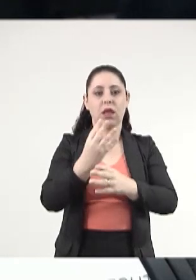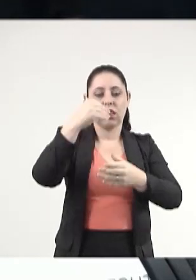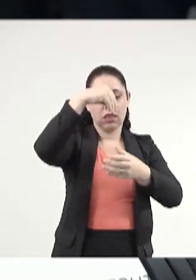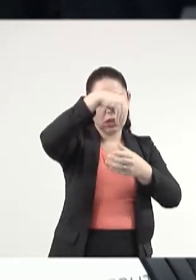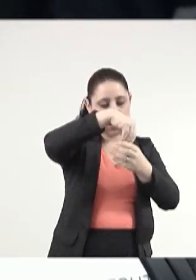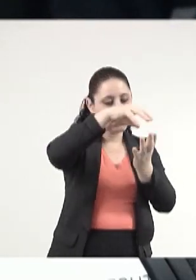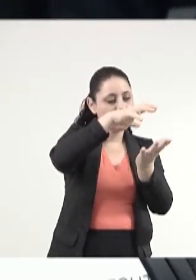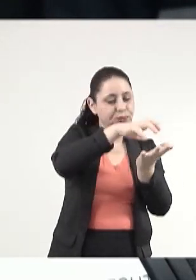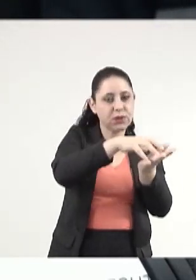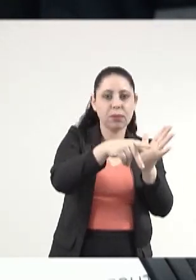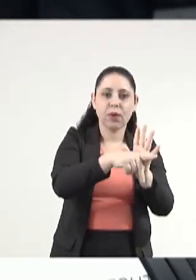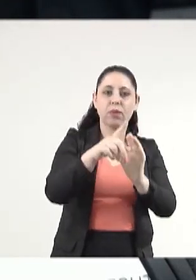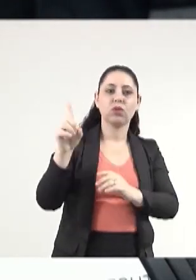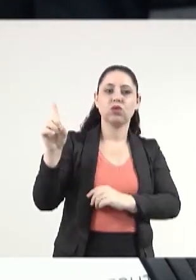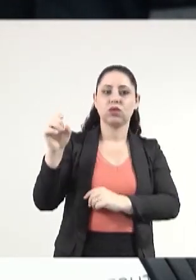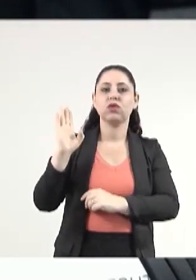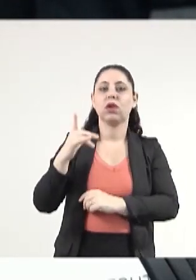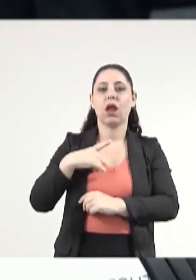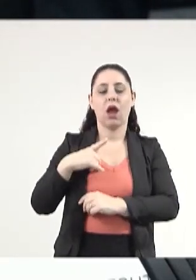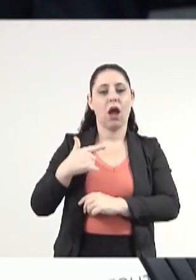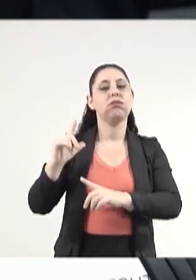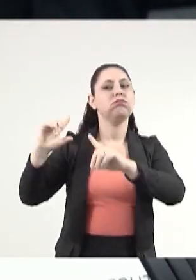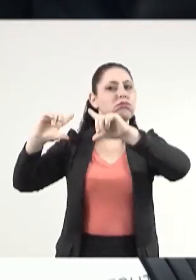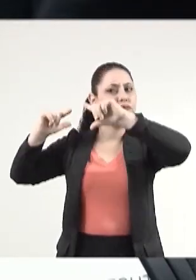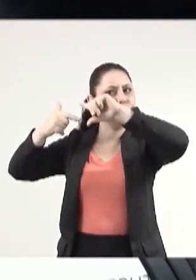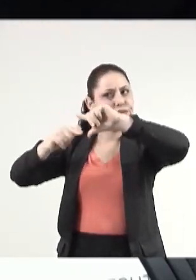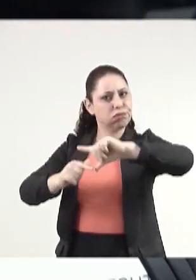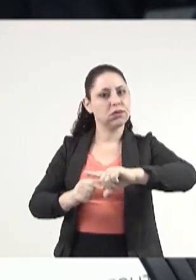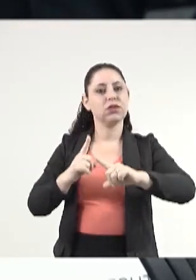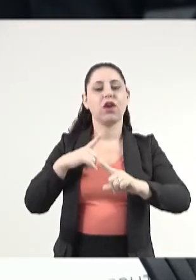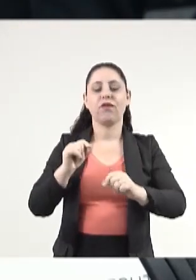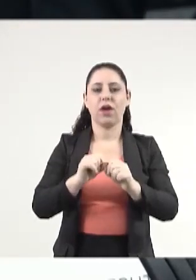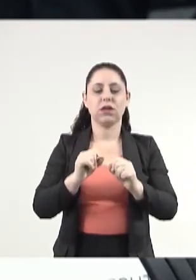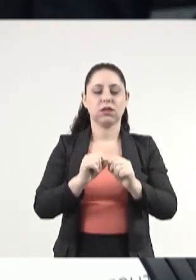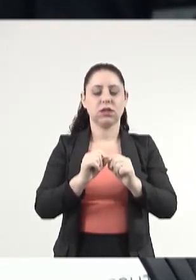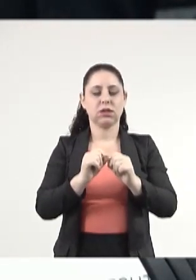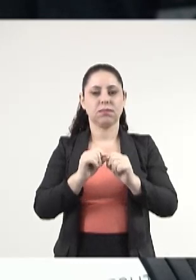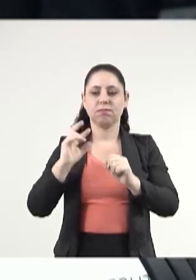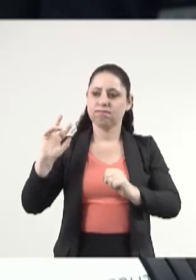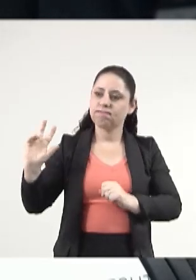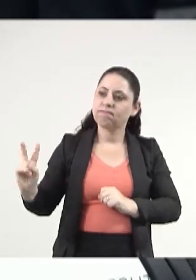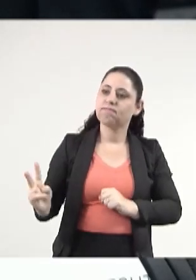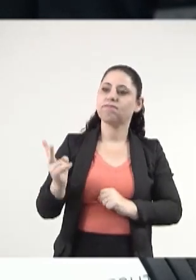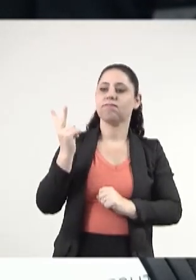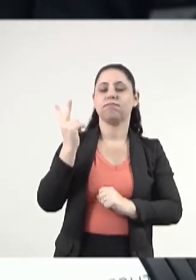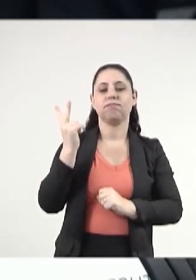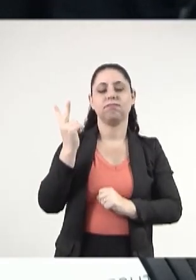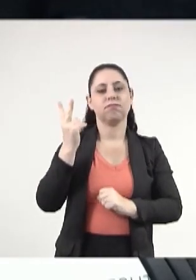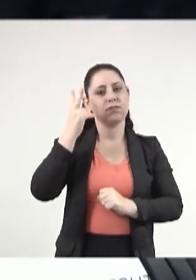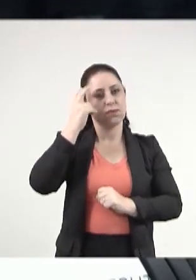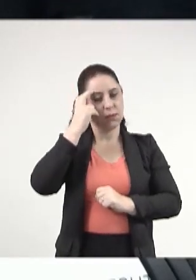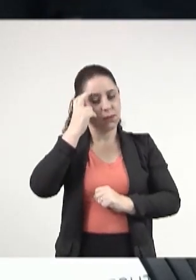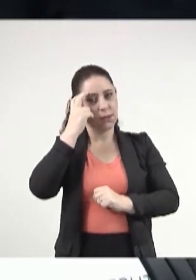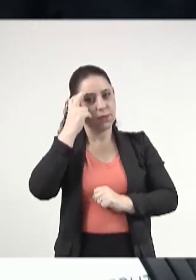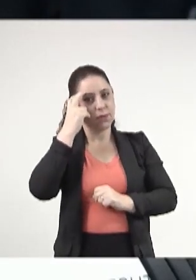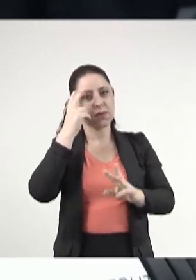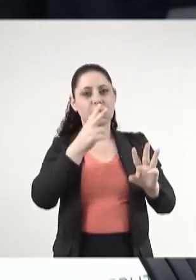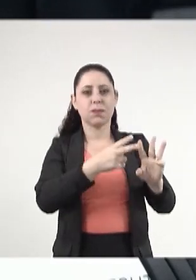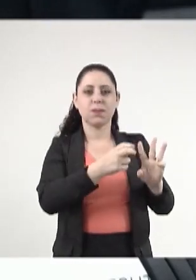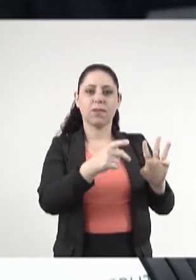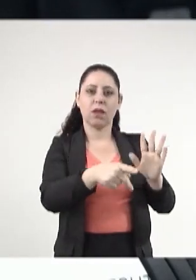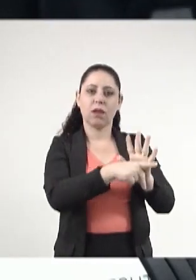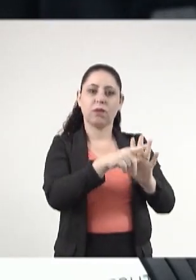Indígena de Dourados, que já é tradicional e que enaltece, enriquece a cultura indígena, a tradição